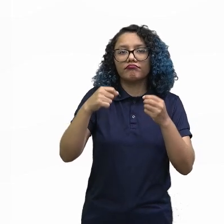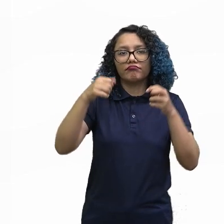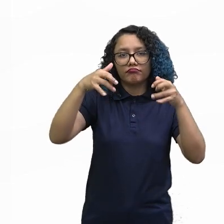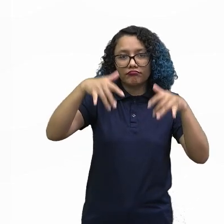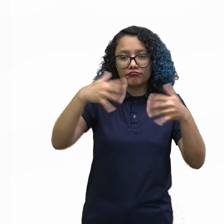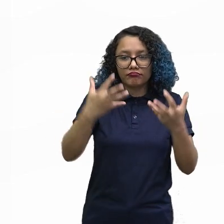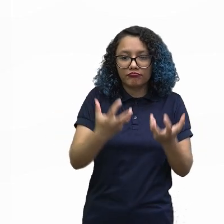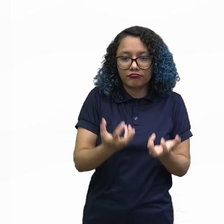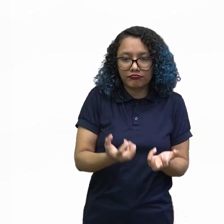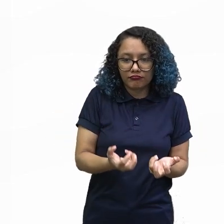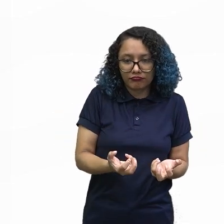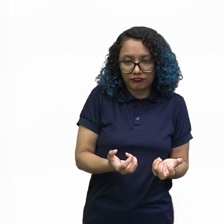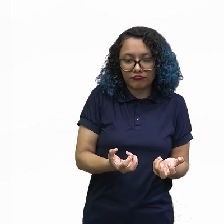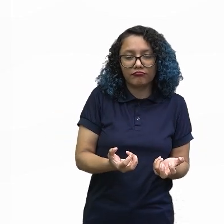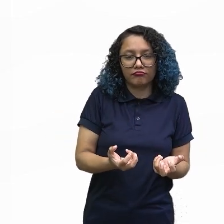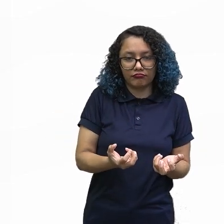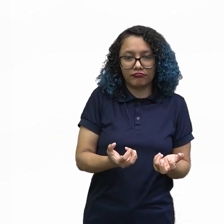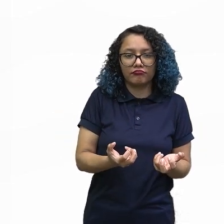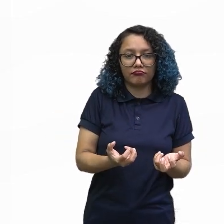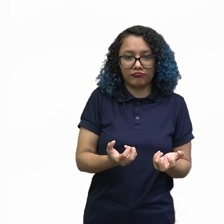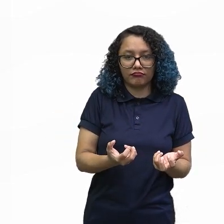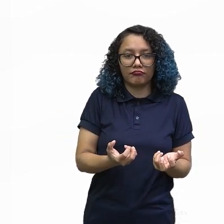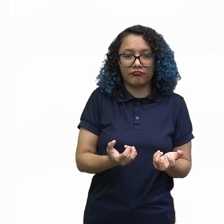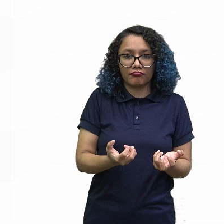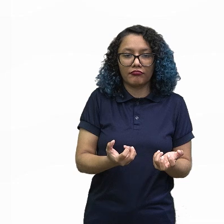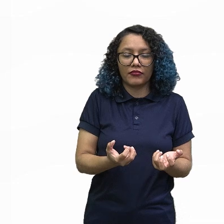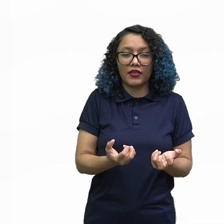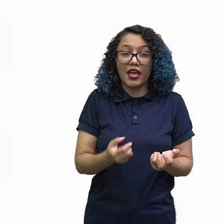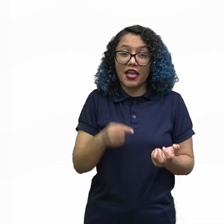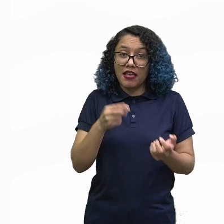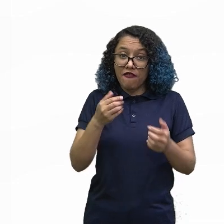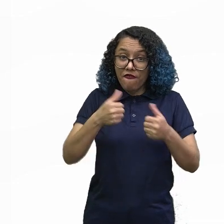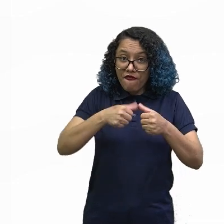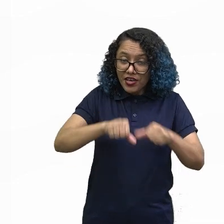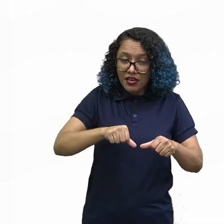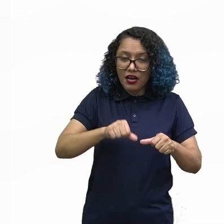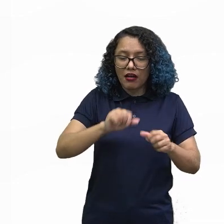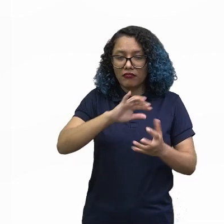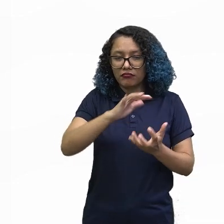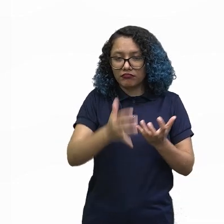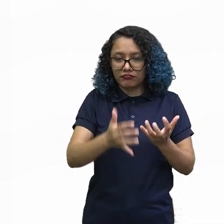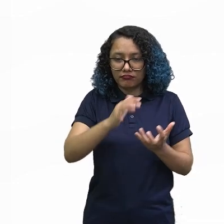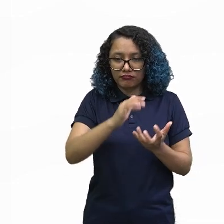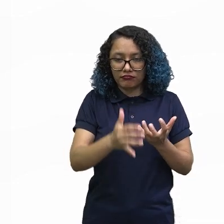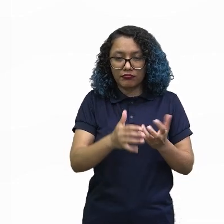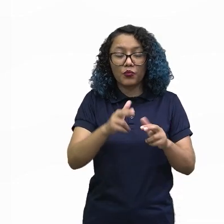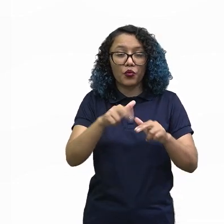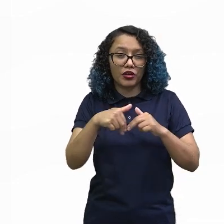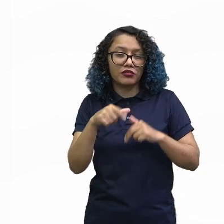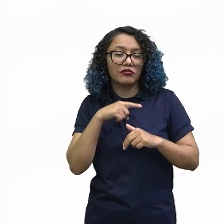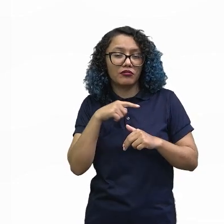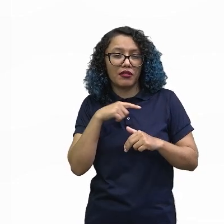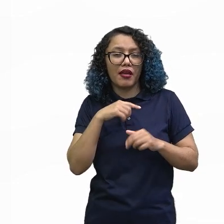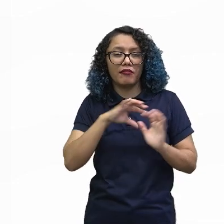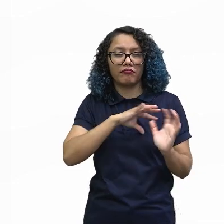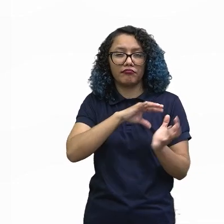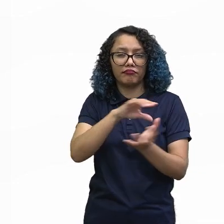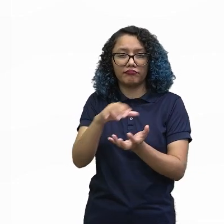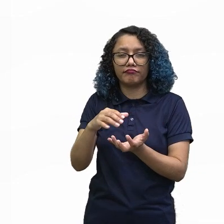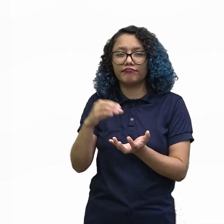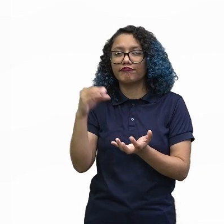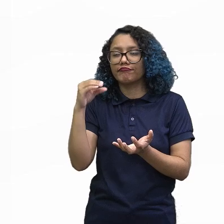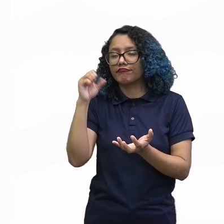é retida por esta camada de gases, o que causa o chamado efeito estufa.